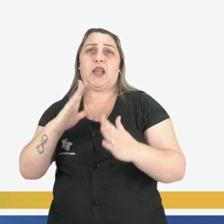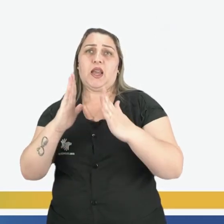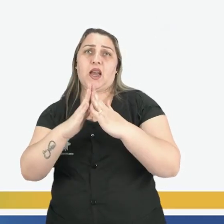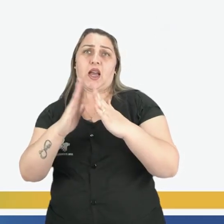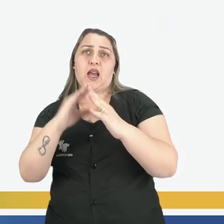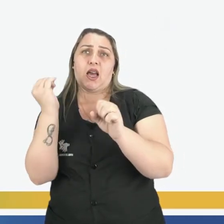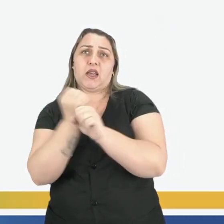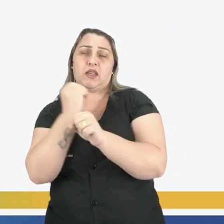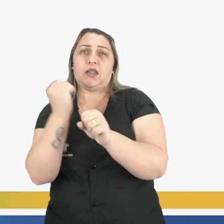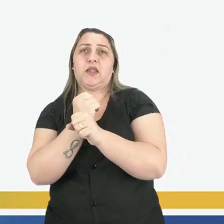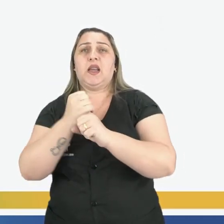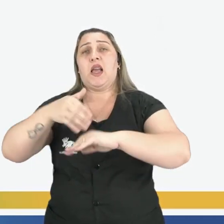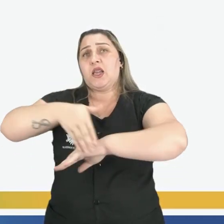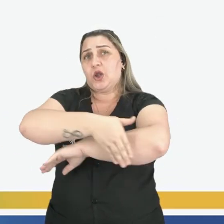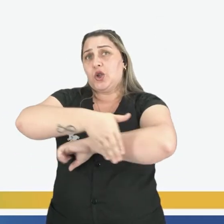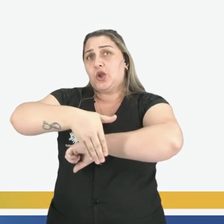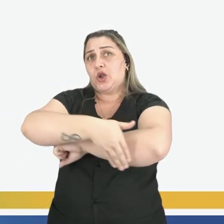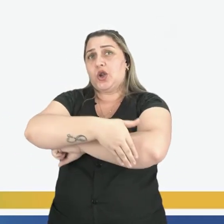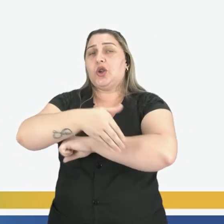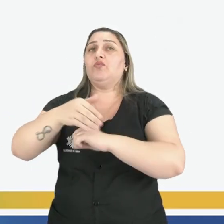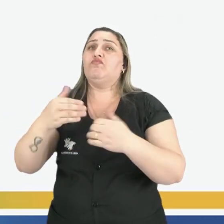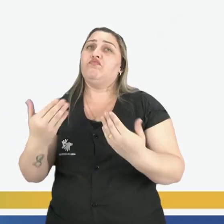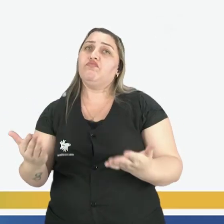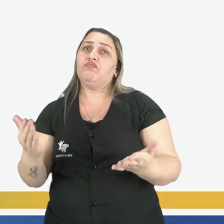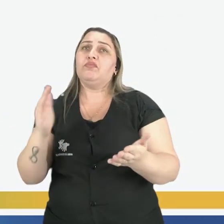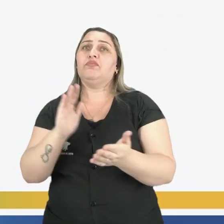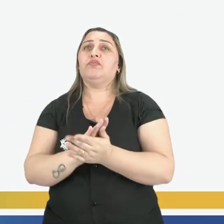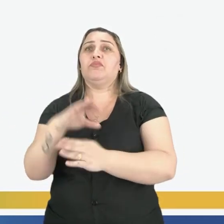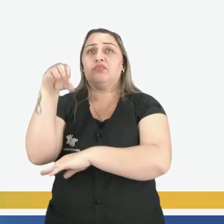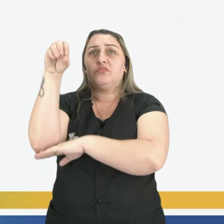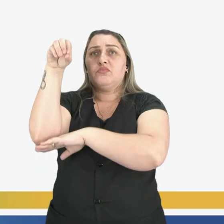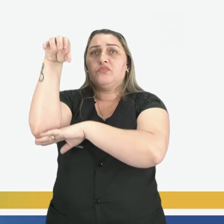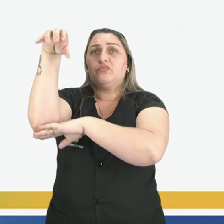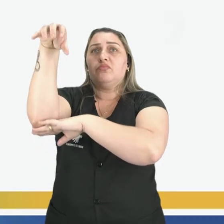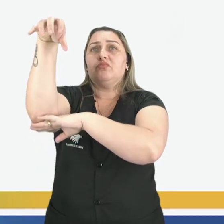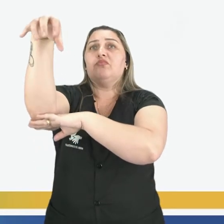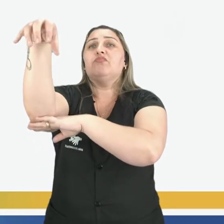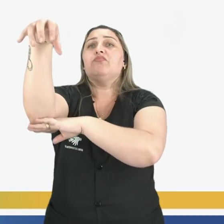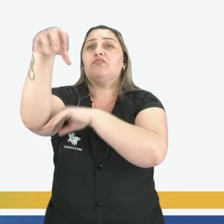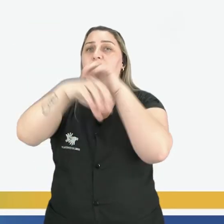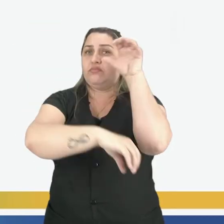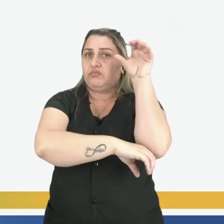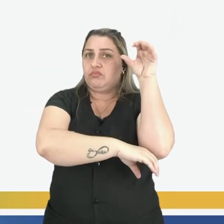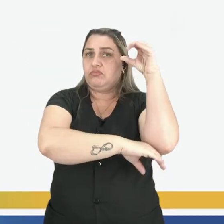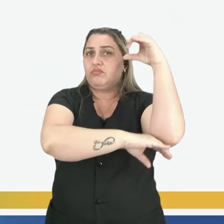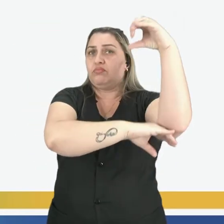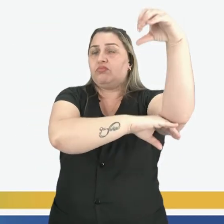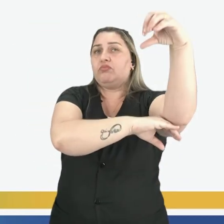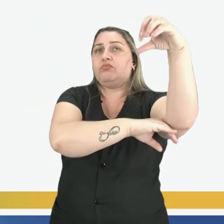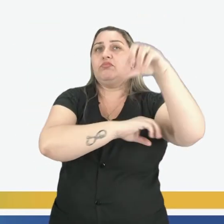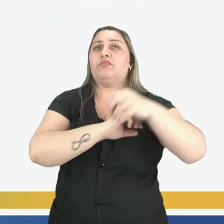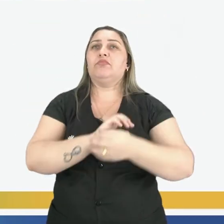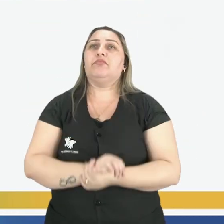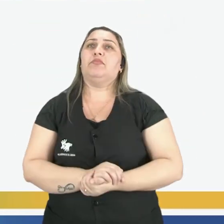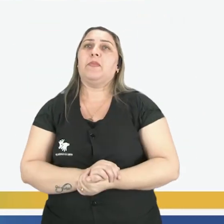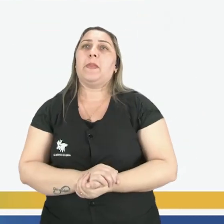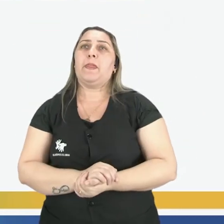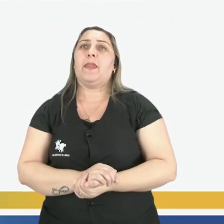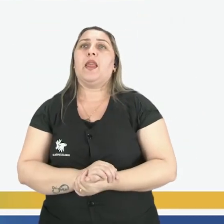a construção de uma casa, a estrada, a rede de energia